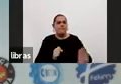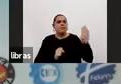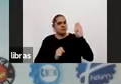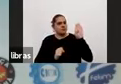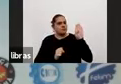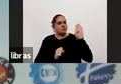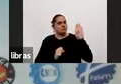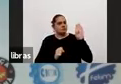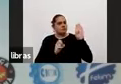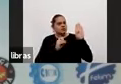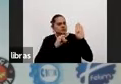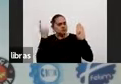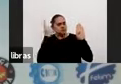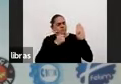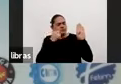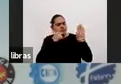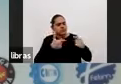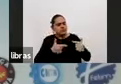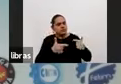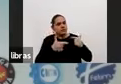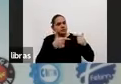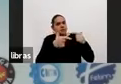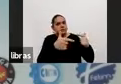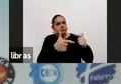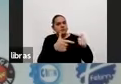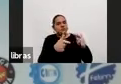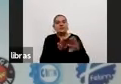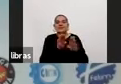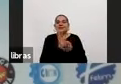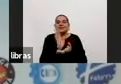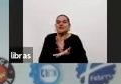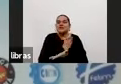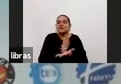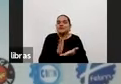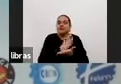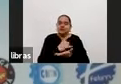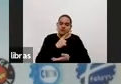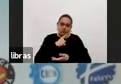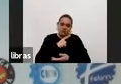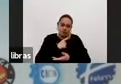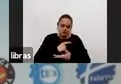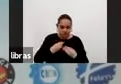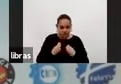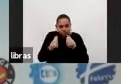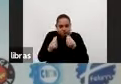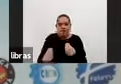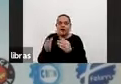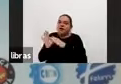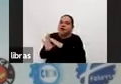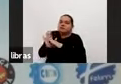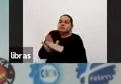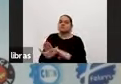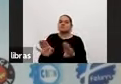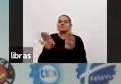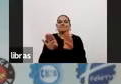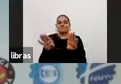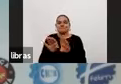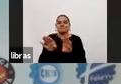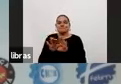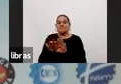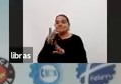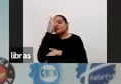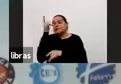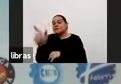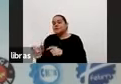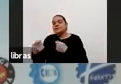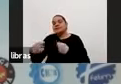tudo desse certo na luta deles, eles iriam dividir o pouco que têm neste momento com quem está precisando.